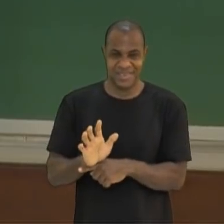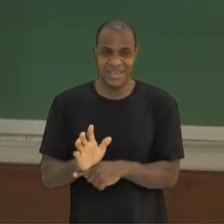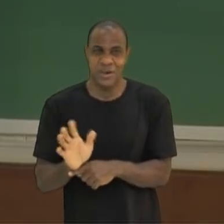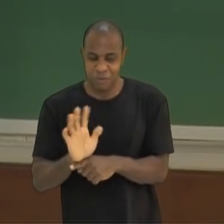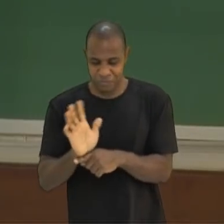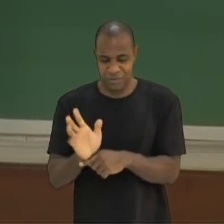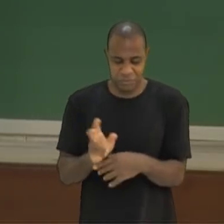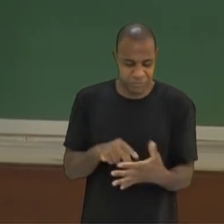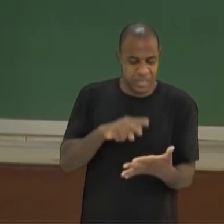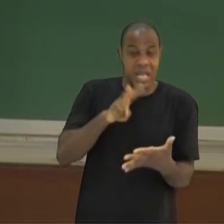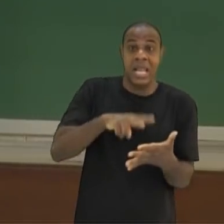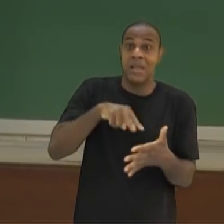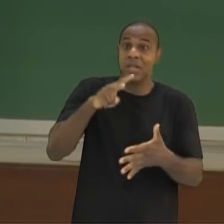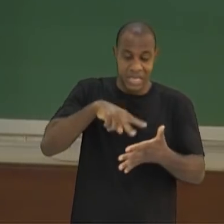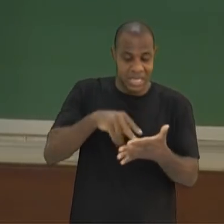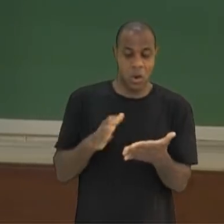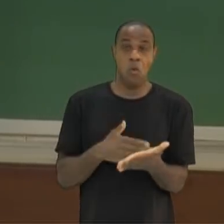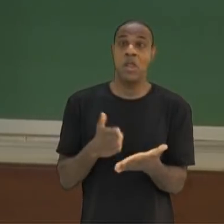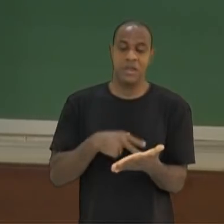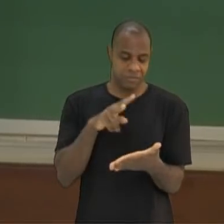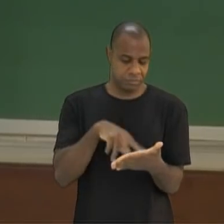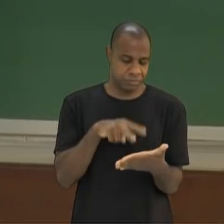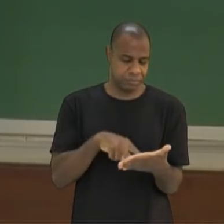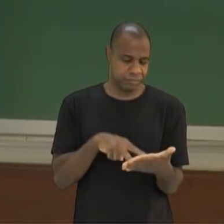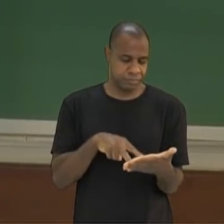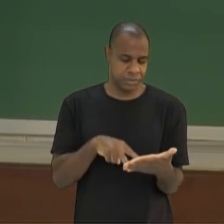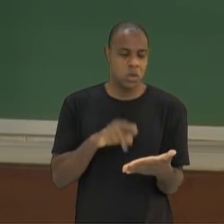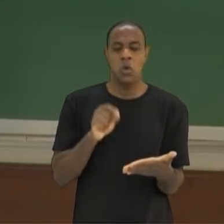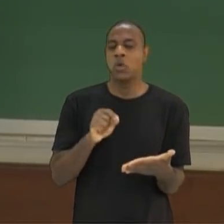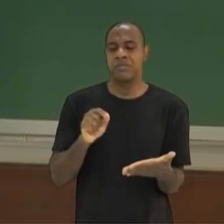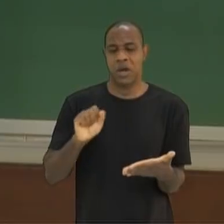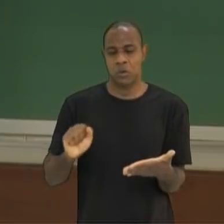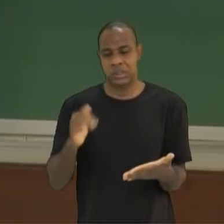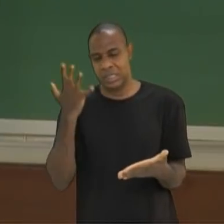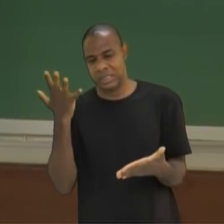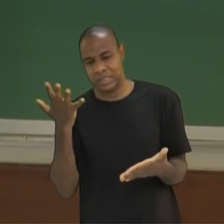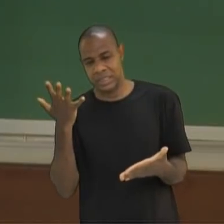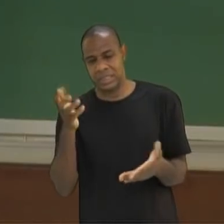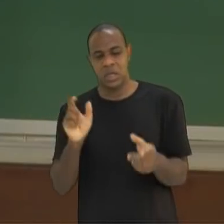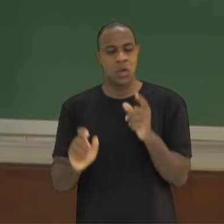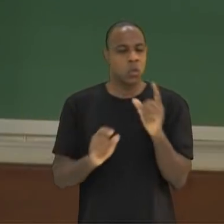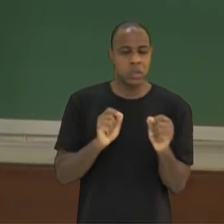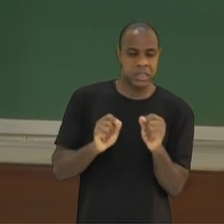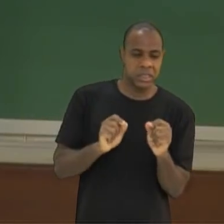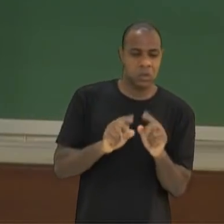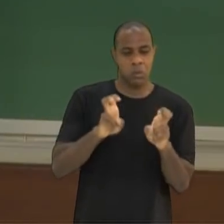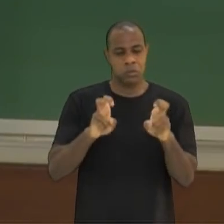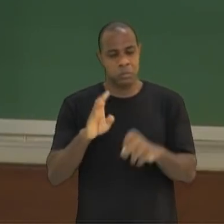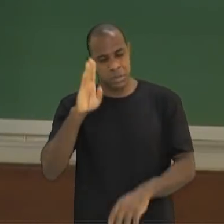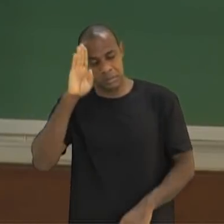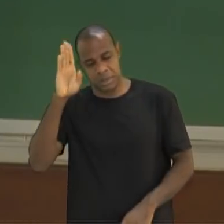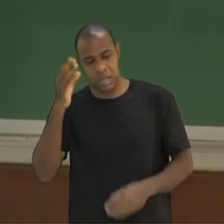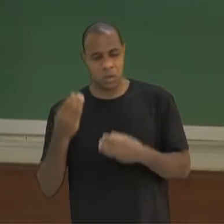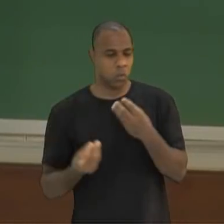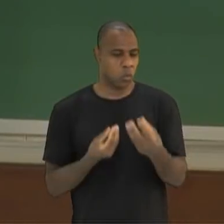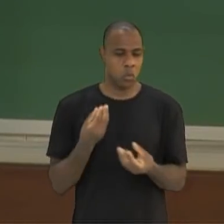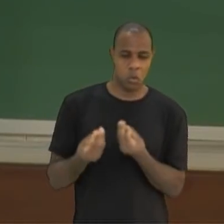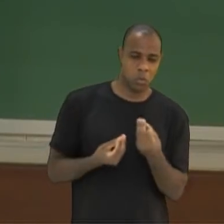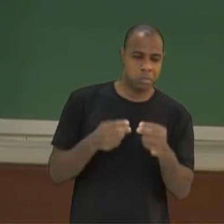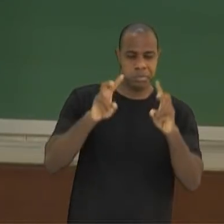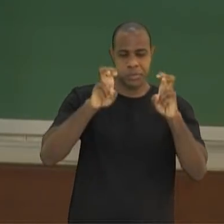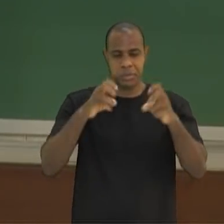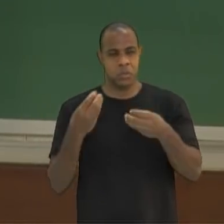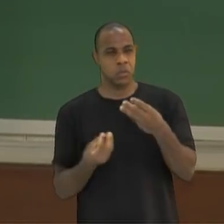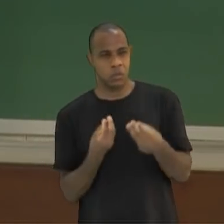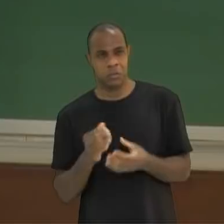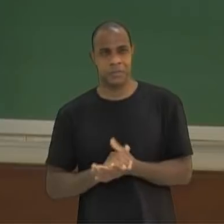na sinopse, no resumo, verificam o que vem pela frente, qual que vai ser o assunto que vai, o tema, que vai nortear esse